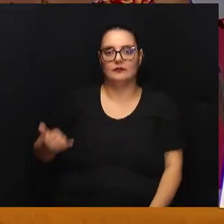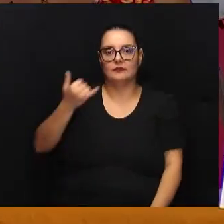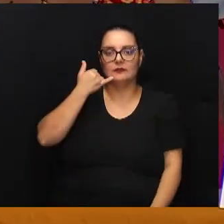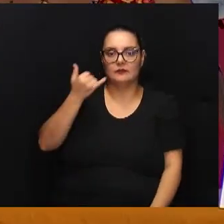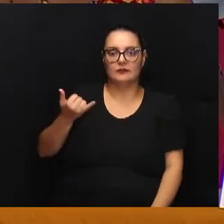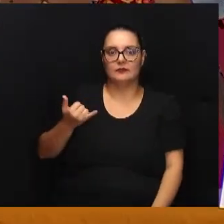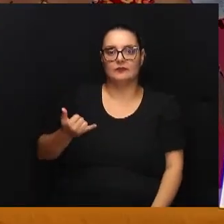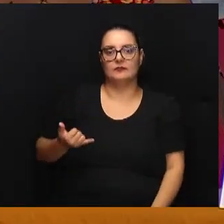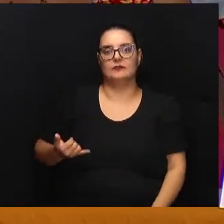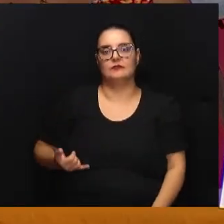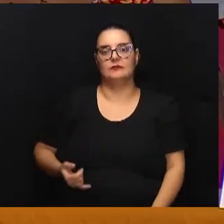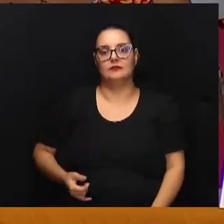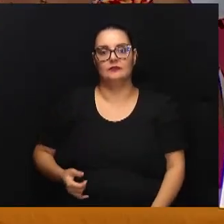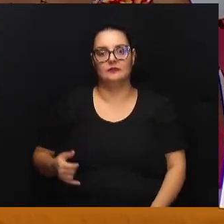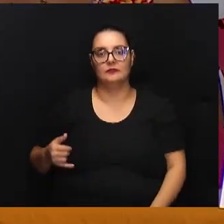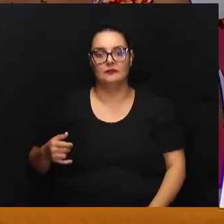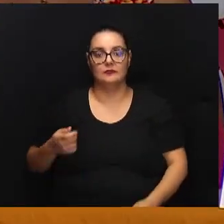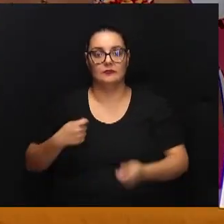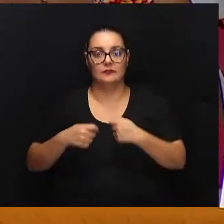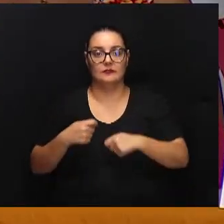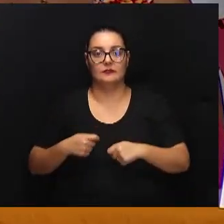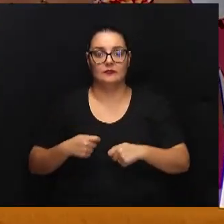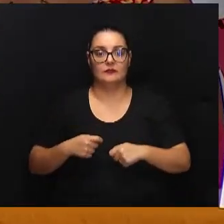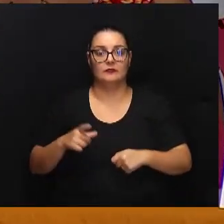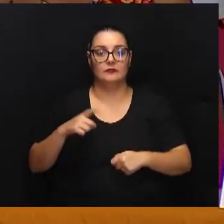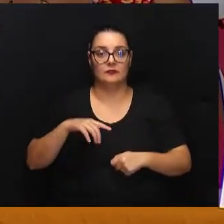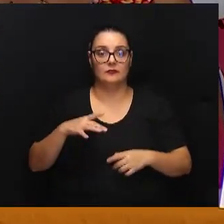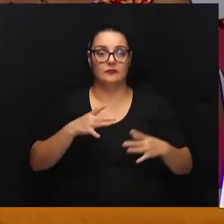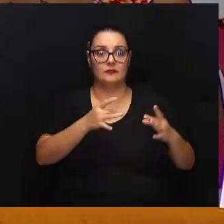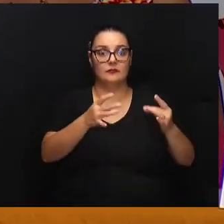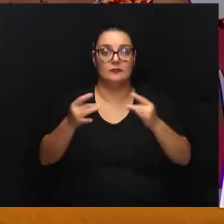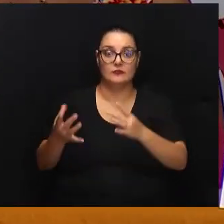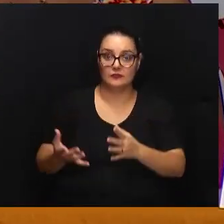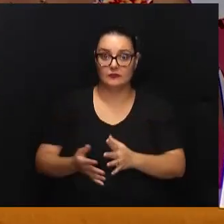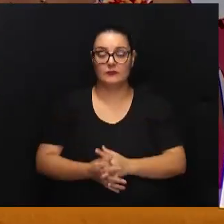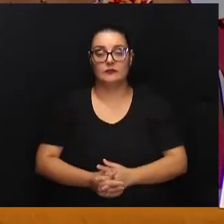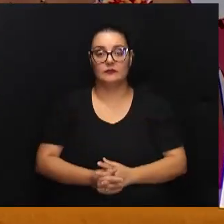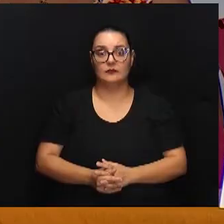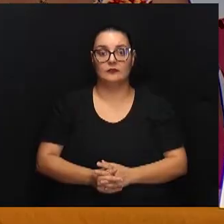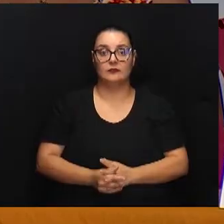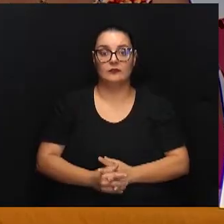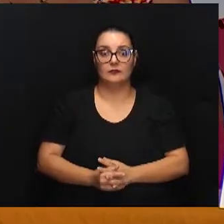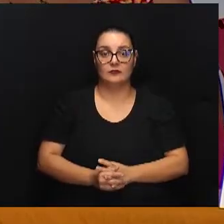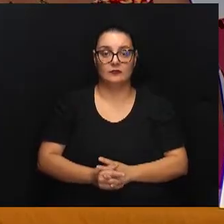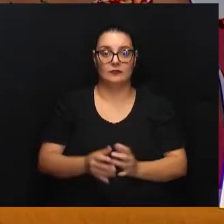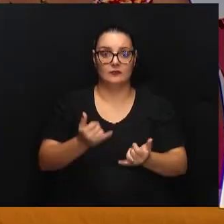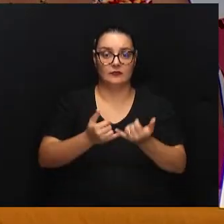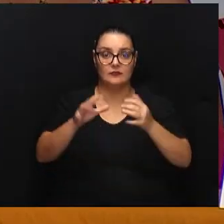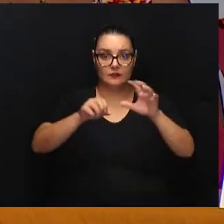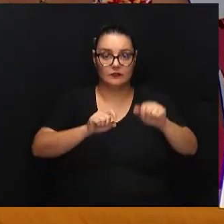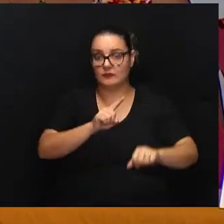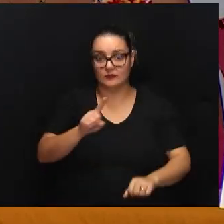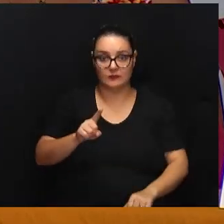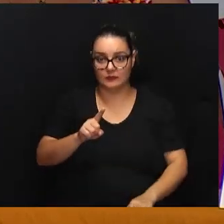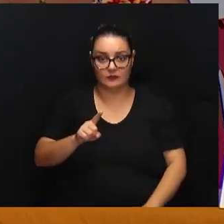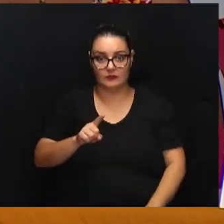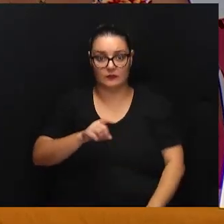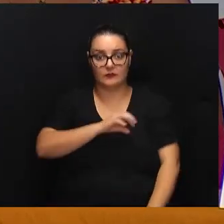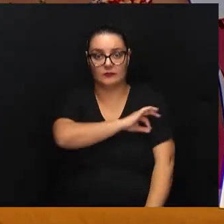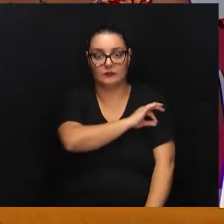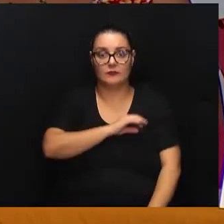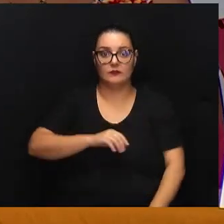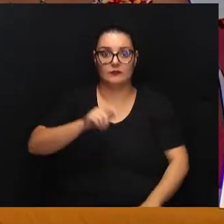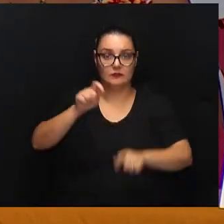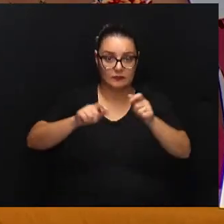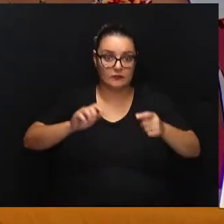os andares. Aí liga, Paulo talvez lembre disso, liga um cara da administração, tem mais cartaz? Porque arrancaram metade, e